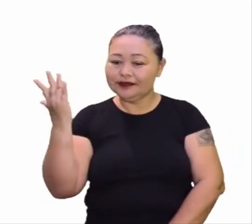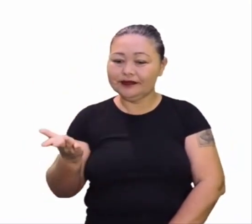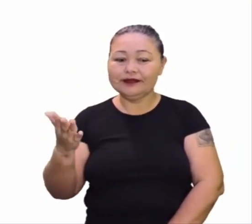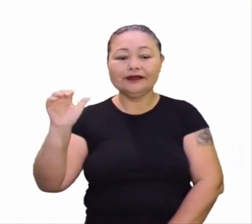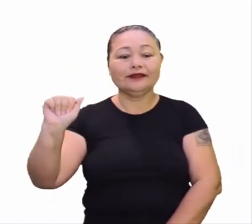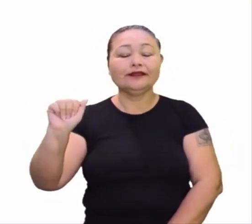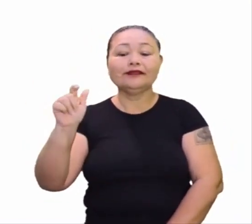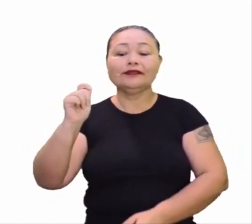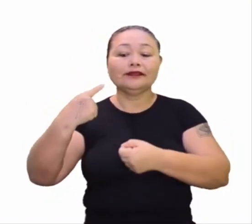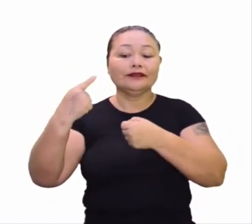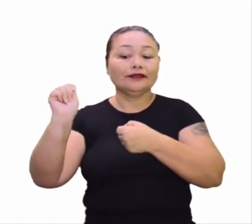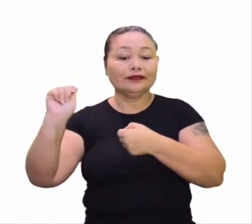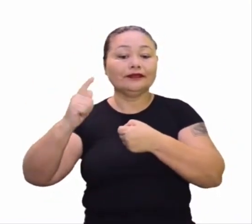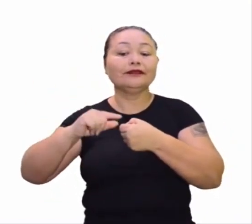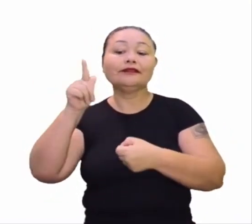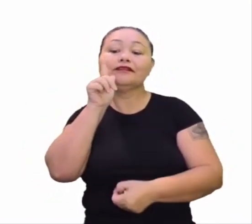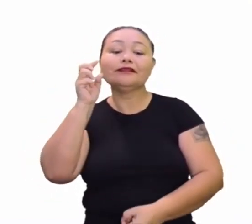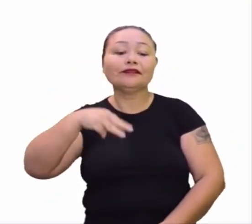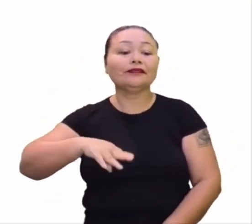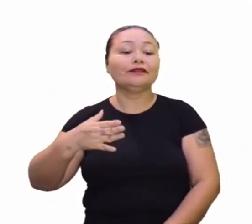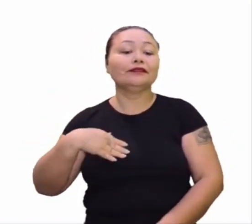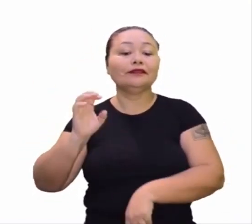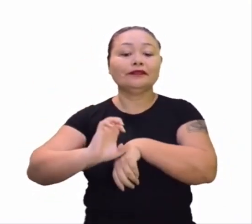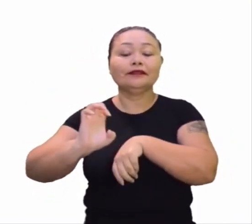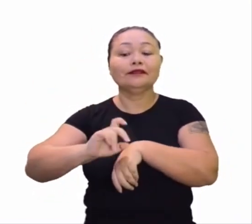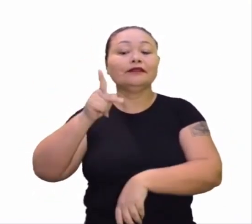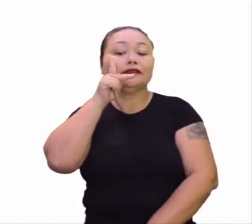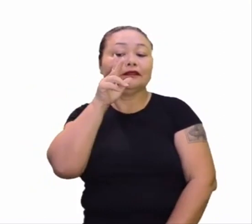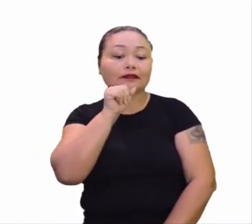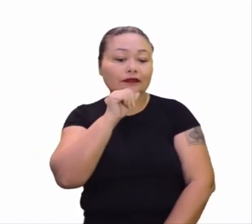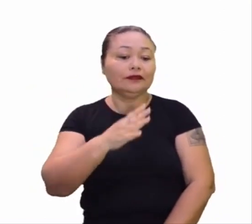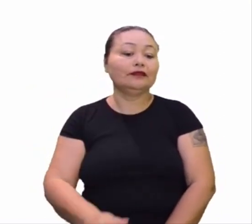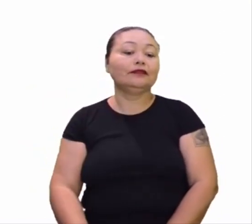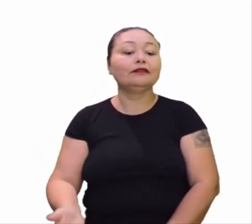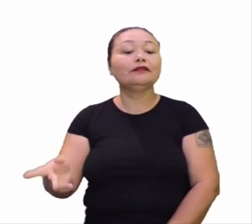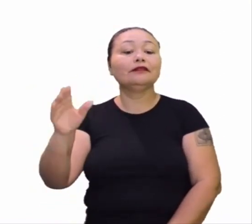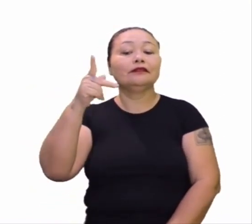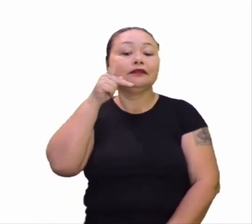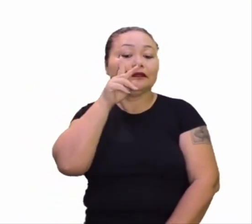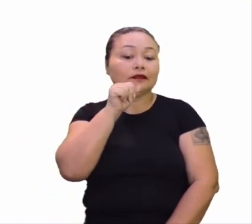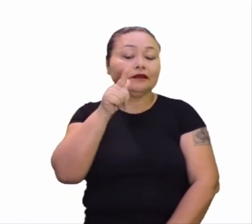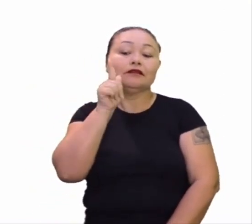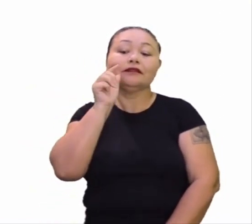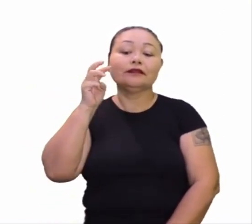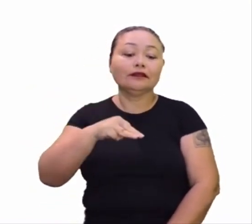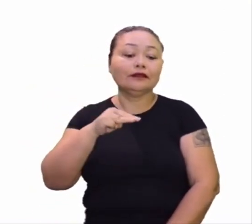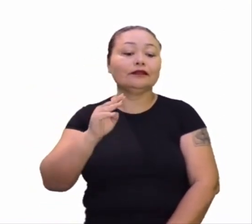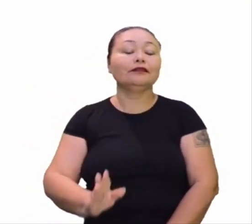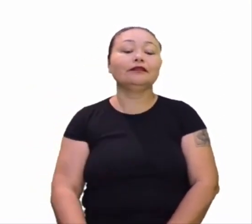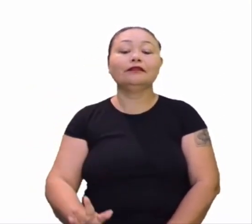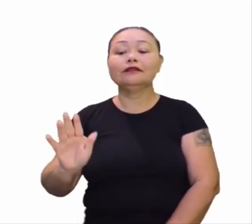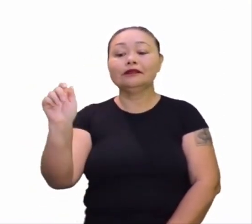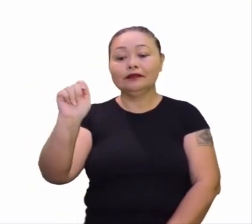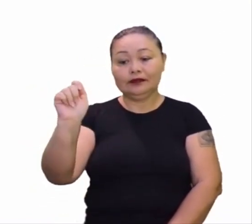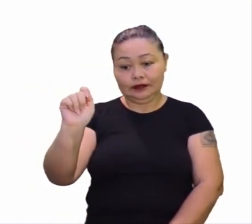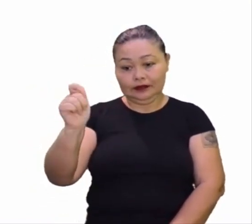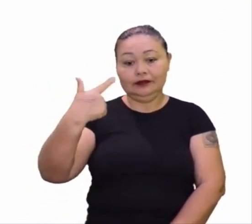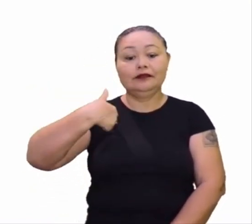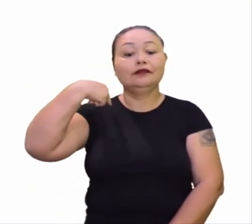Exatamente. A. Ariquemes e Guajará-Mirim. B. Espigão do Oeste e Porto Velho. C. Porto Velho e Guajará-Mirim.